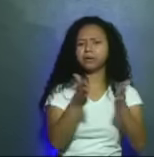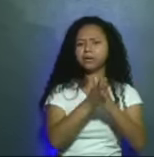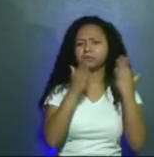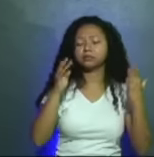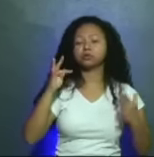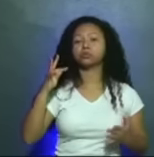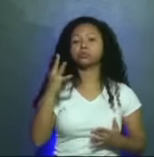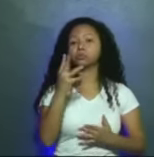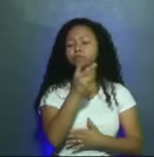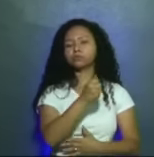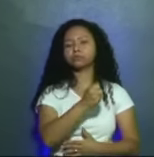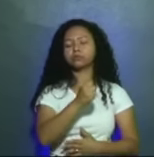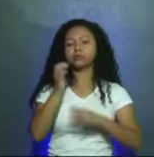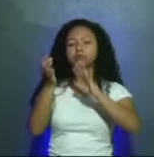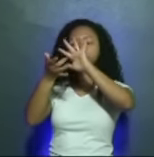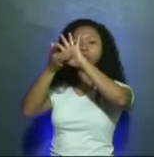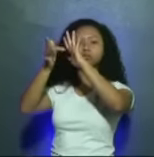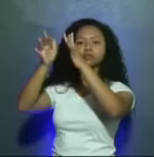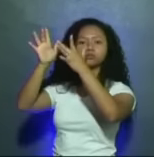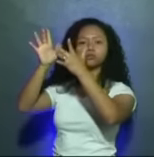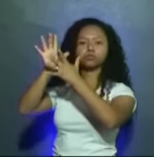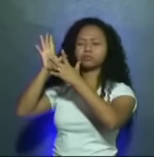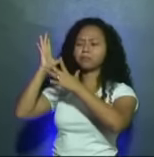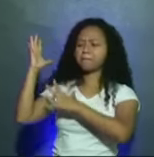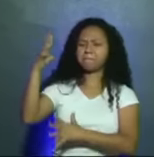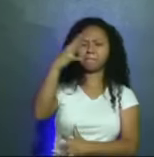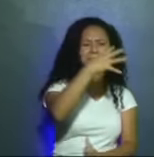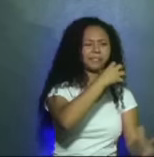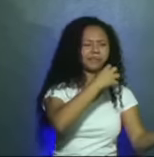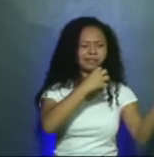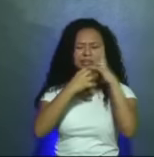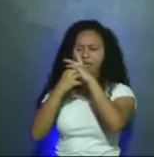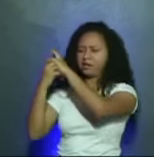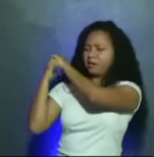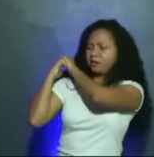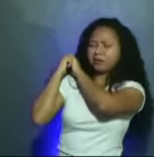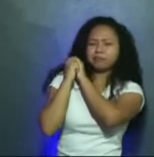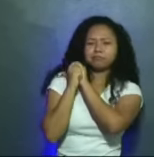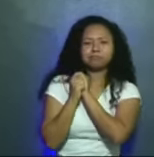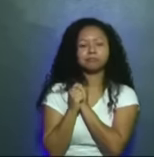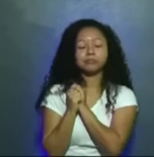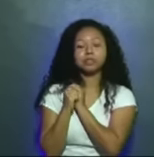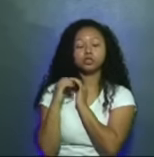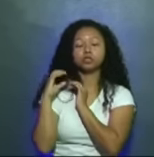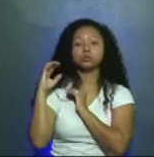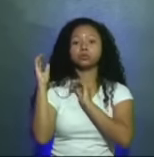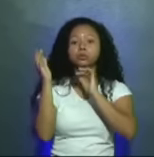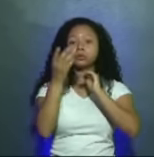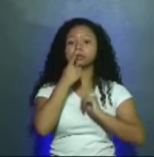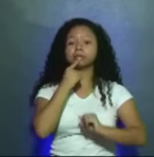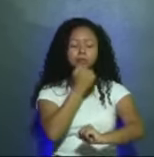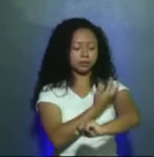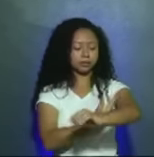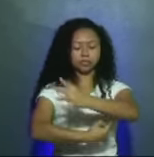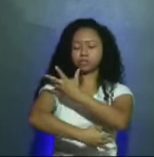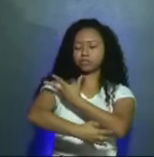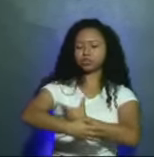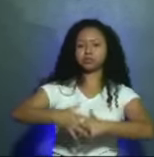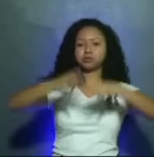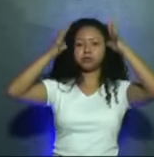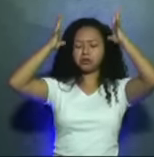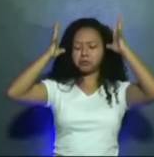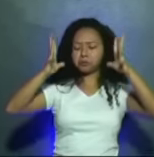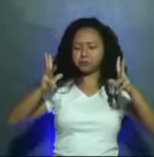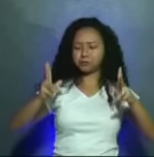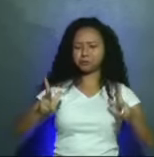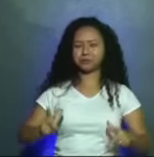pecado, Jesus tomou sobre si. Mas o sangue de Jesus nos lavou. Mas olha lá, em